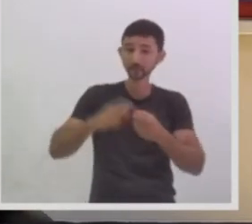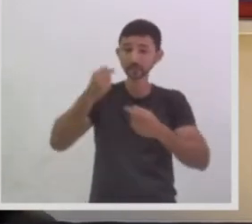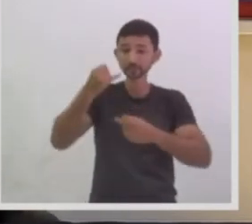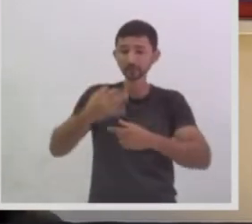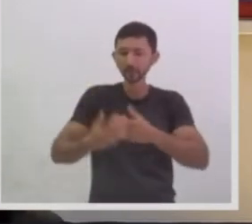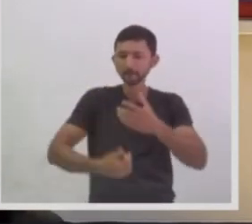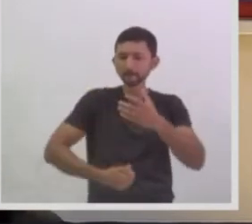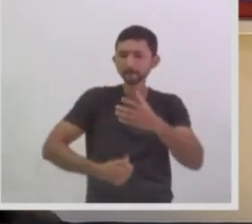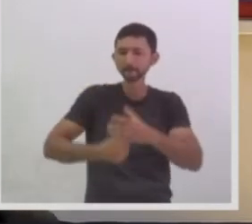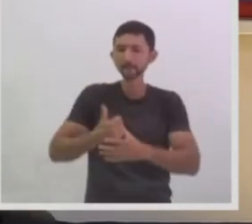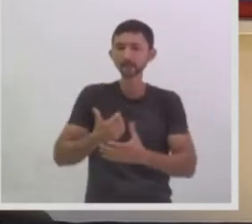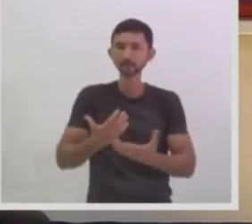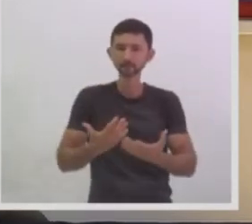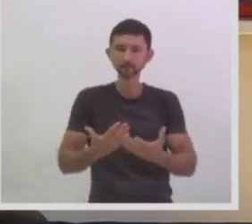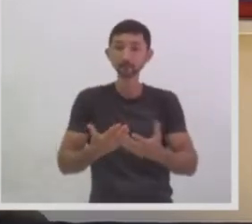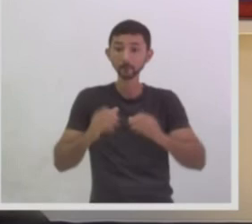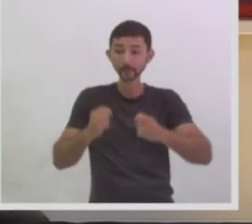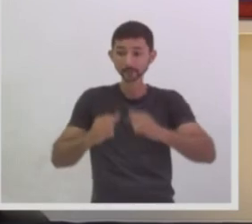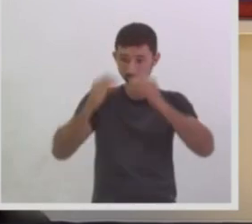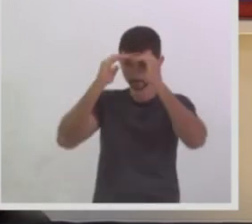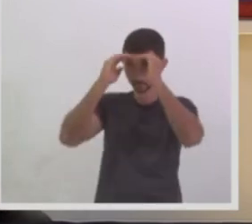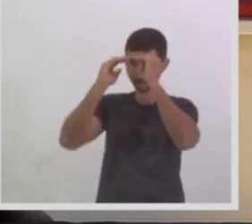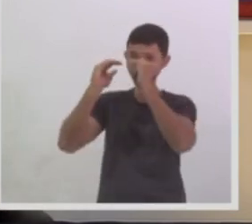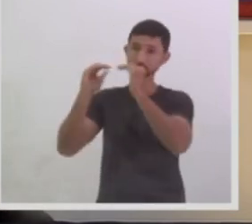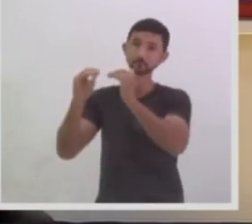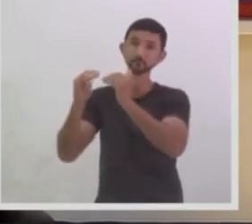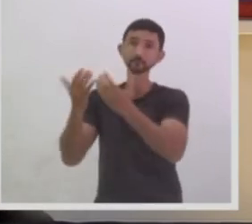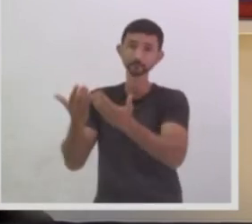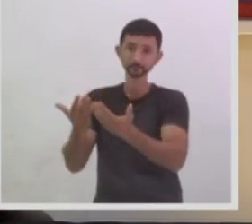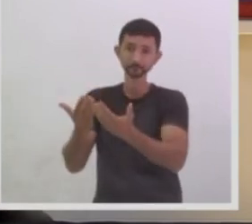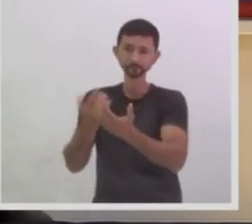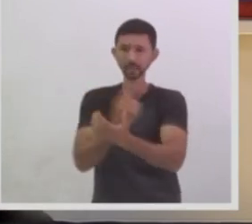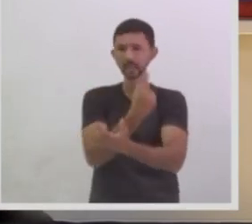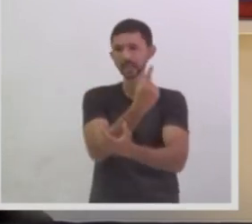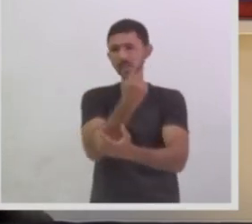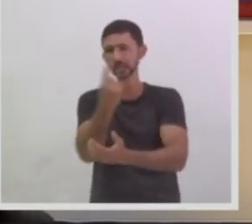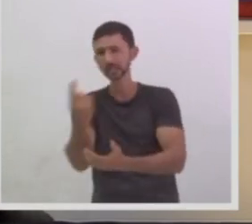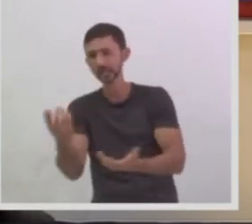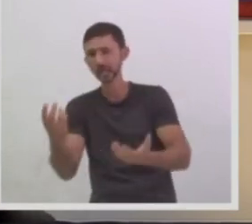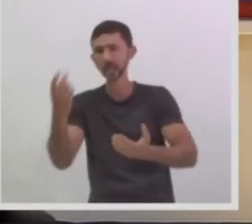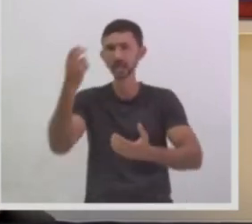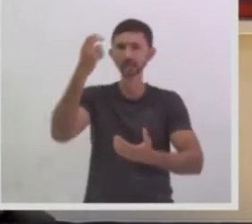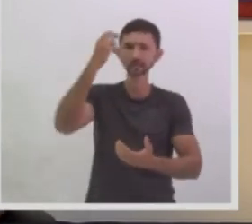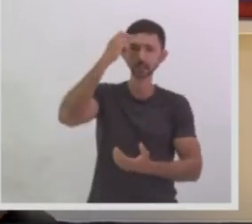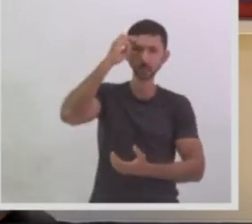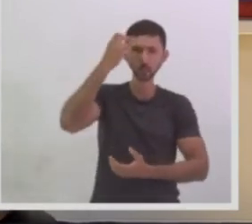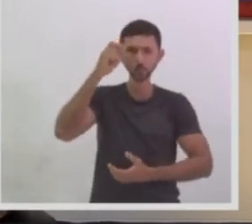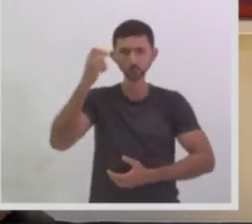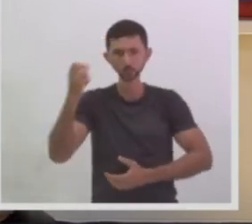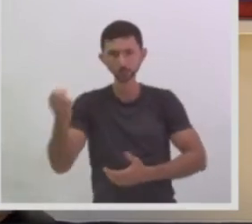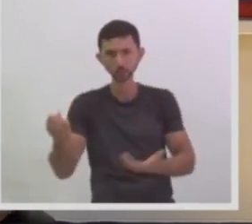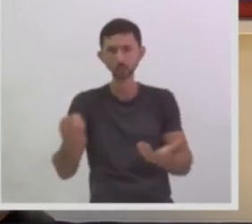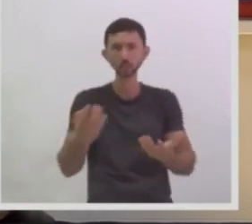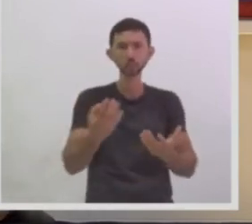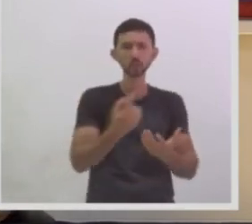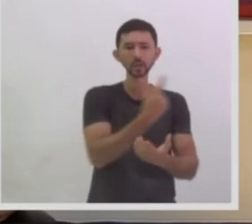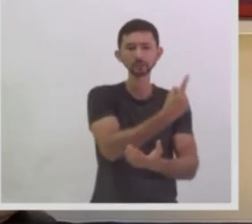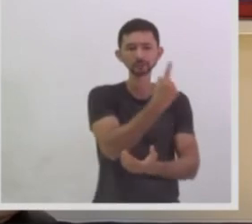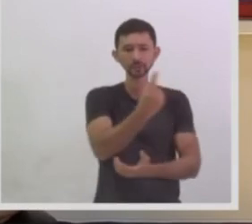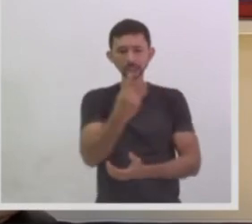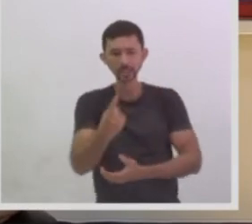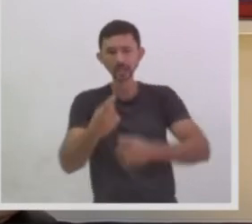E devemos respeito, né, a cada uma dessas culturas e cada uma